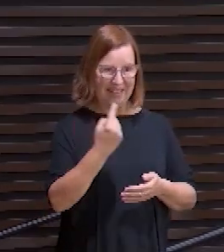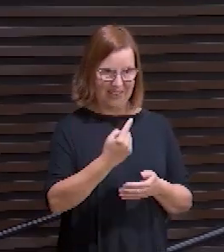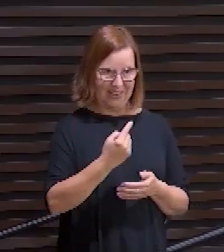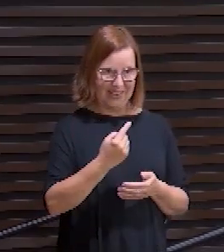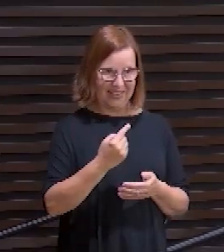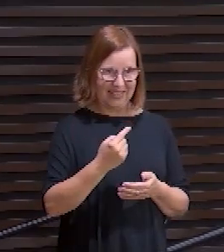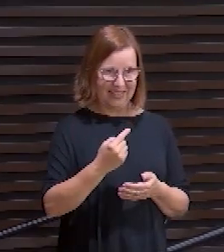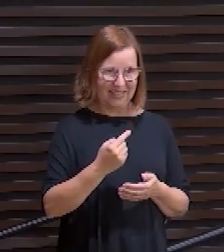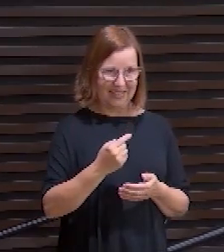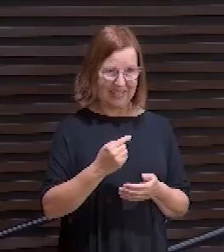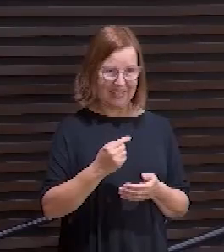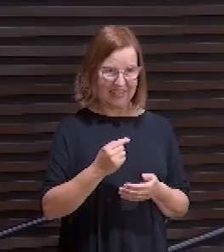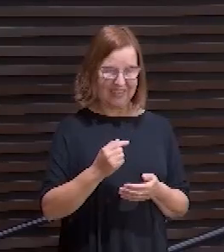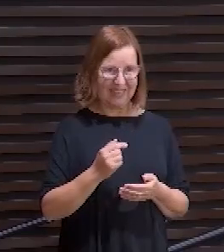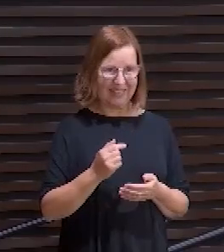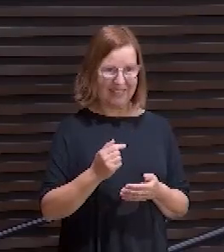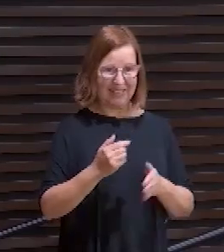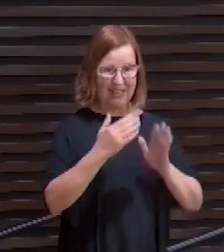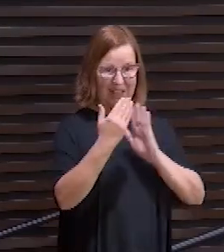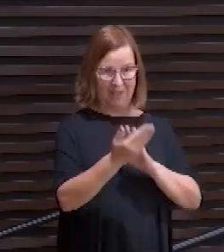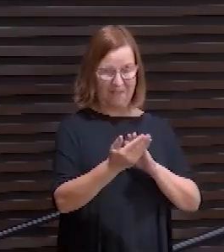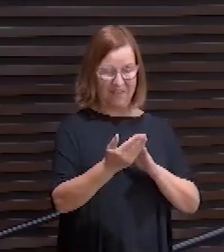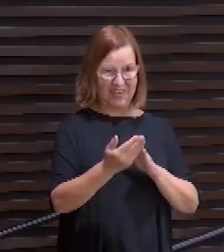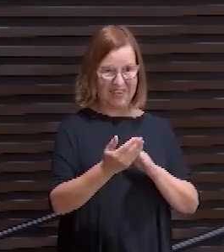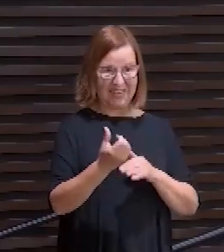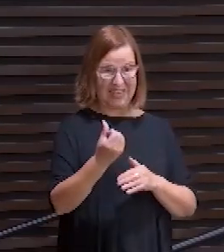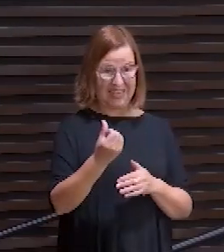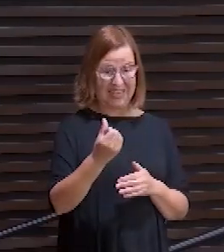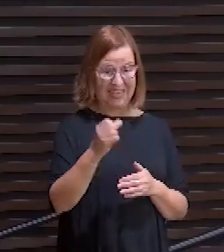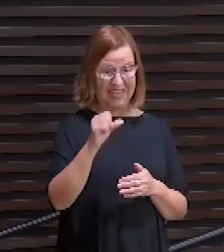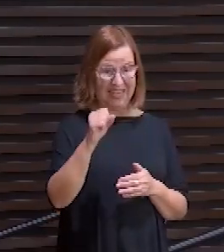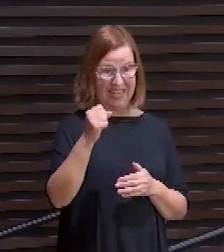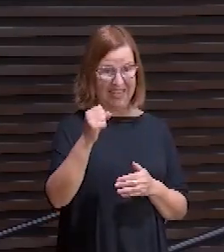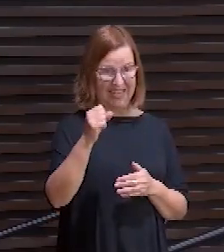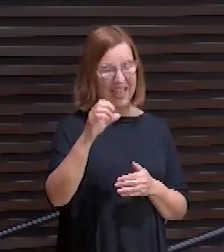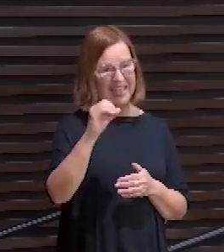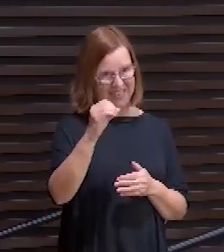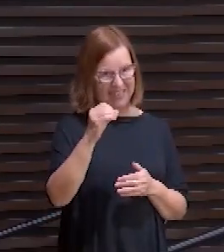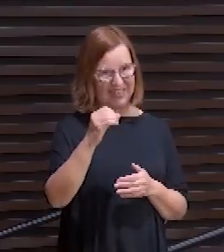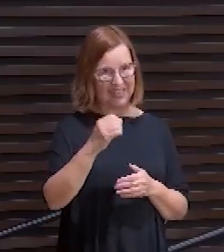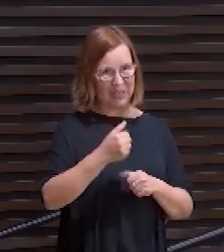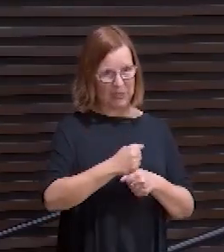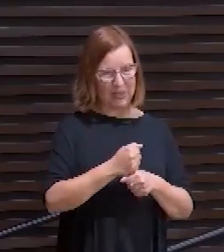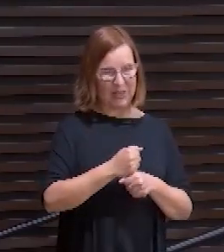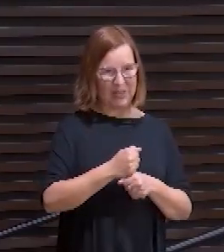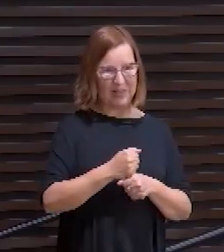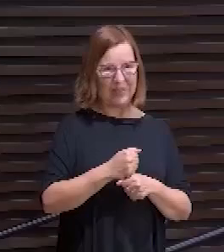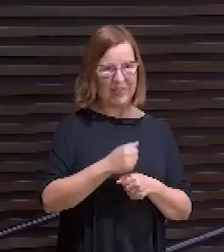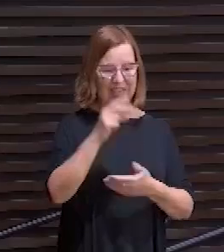história, e vamos para Apocalipse, capítulo 17.